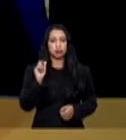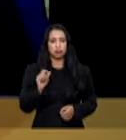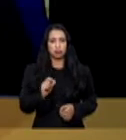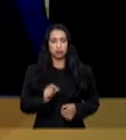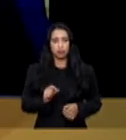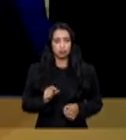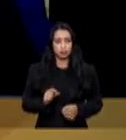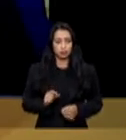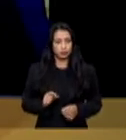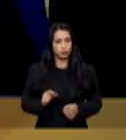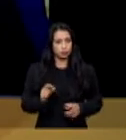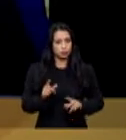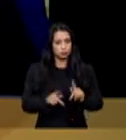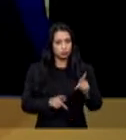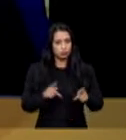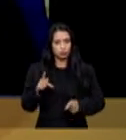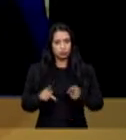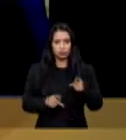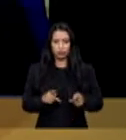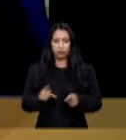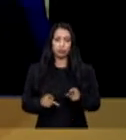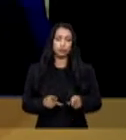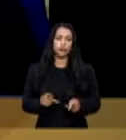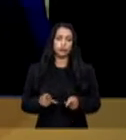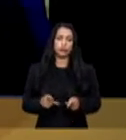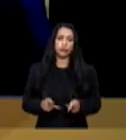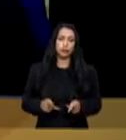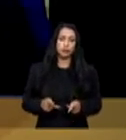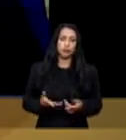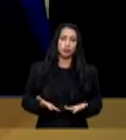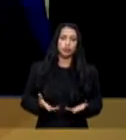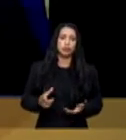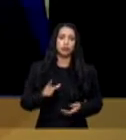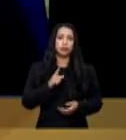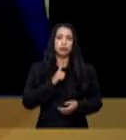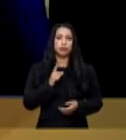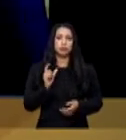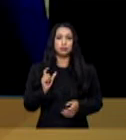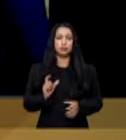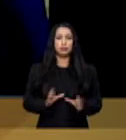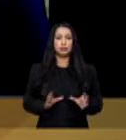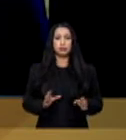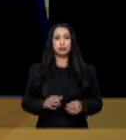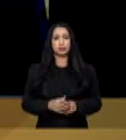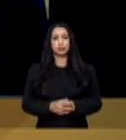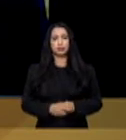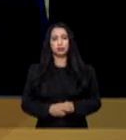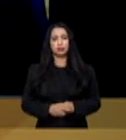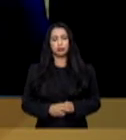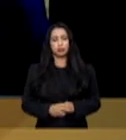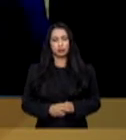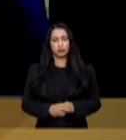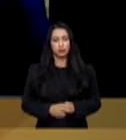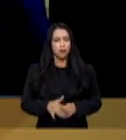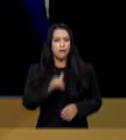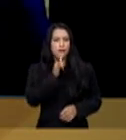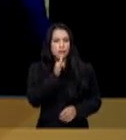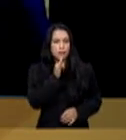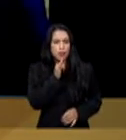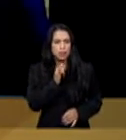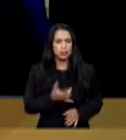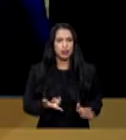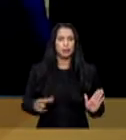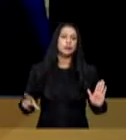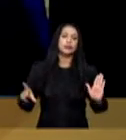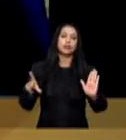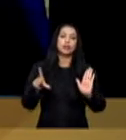o direito desde sempre, na Antiguidade Clássica. Em Atenas, por exemplo, as leis